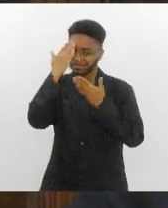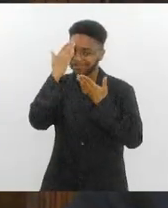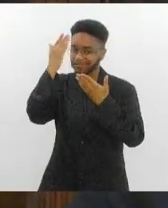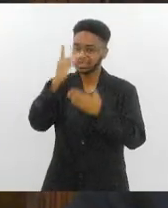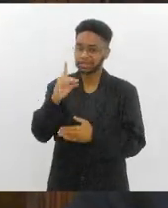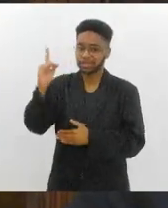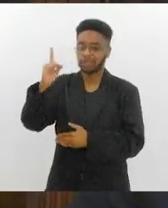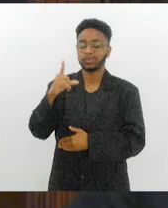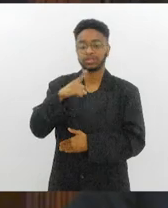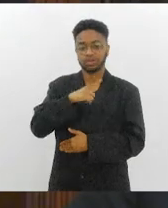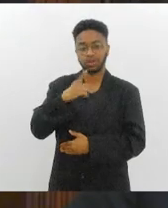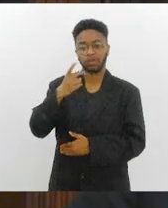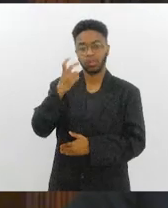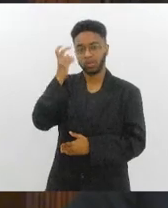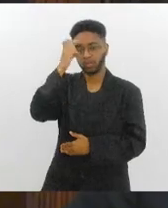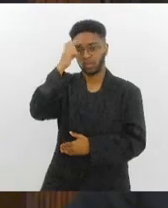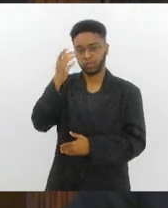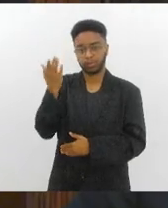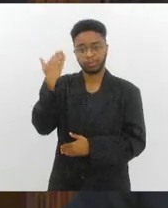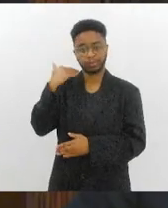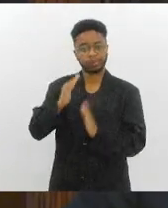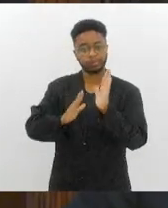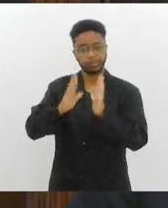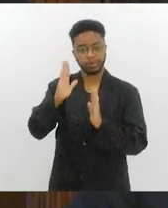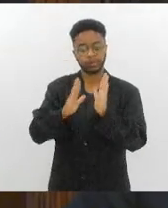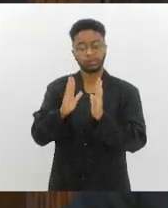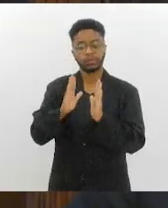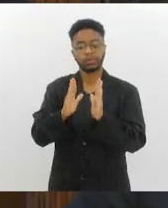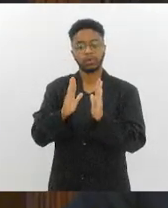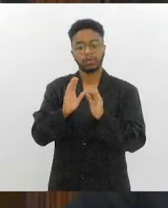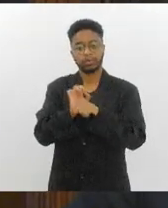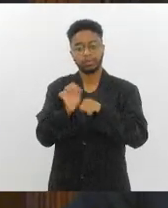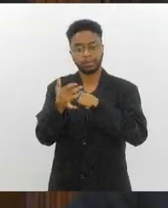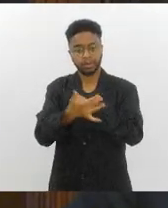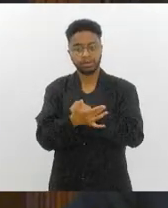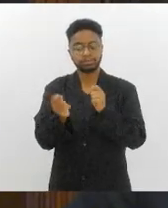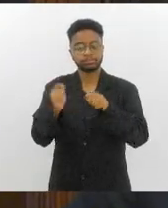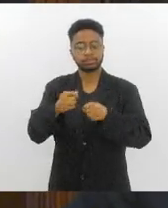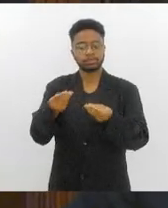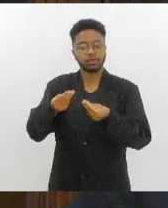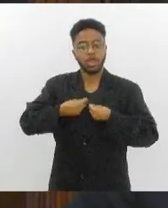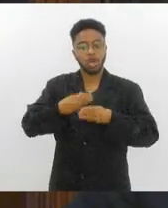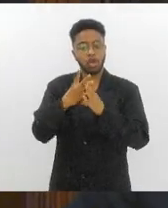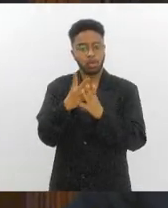cultura naquele tempo da pandemia para que pudesse nos curar,